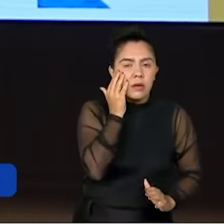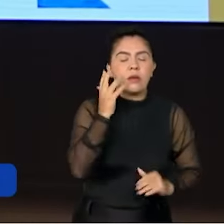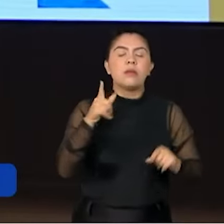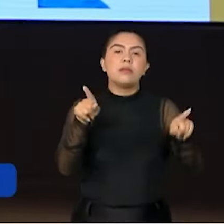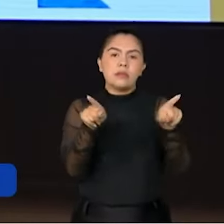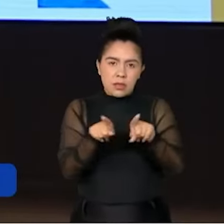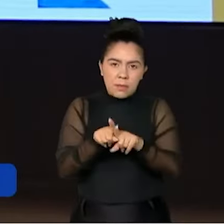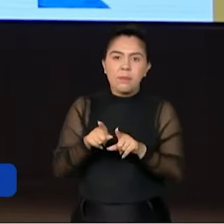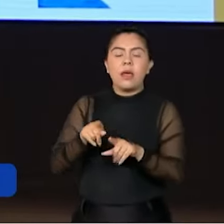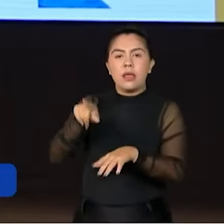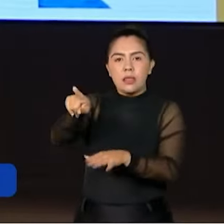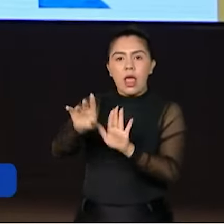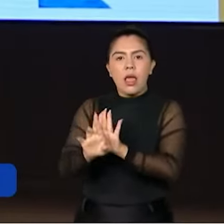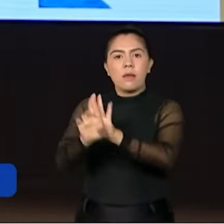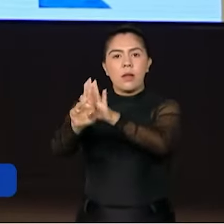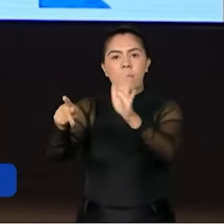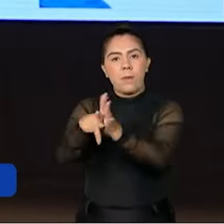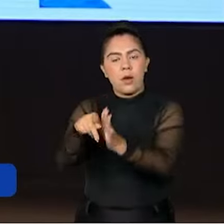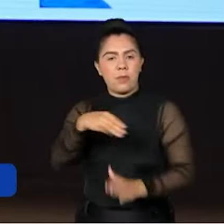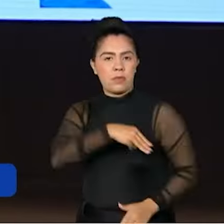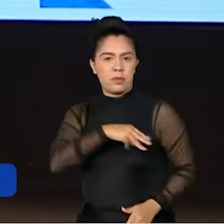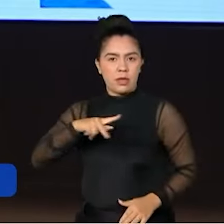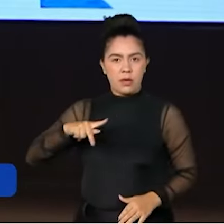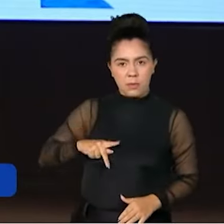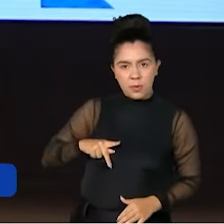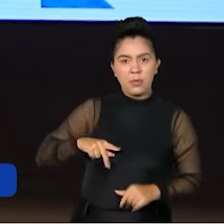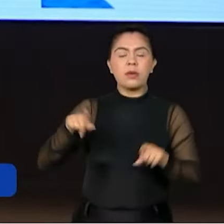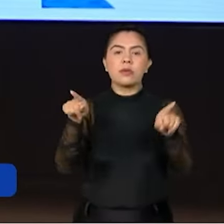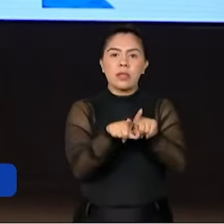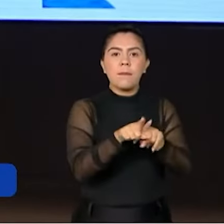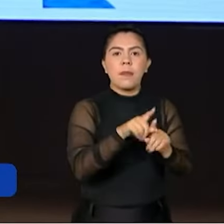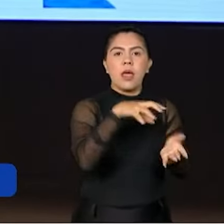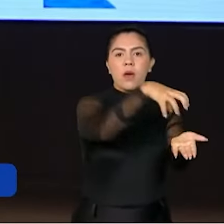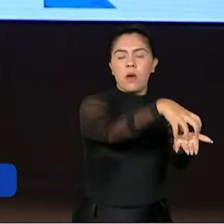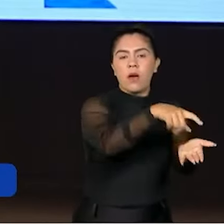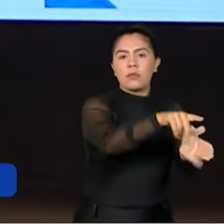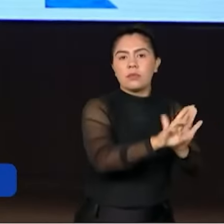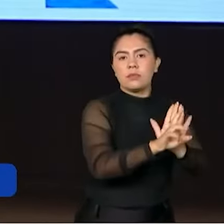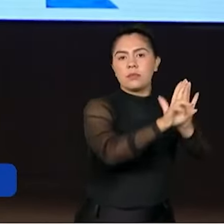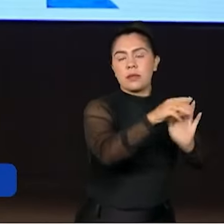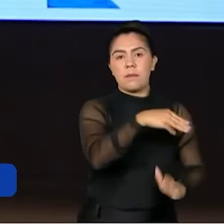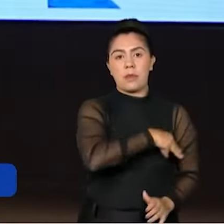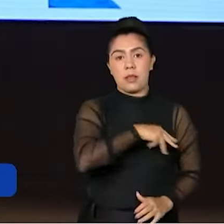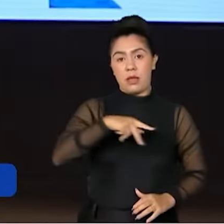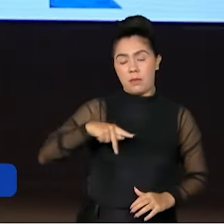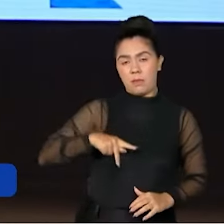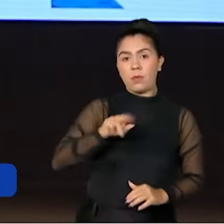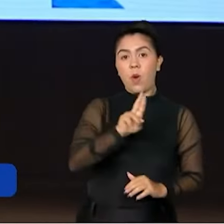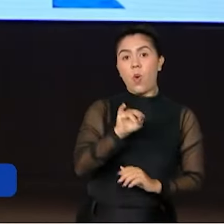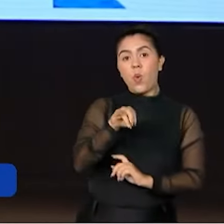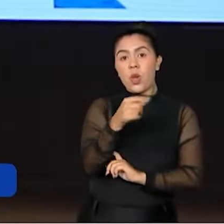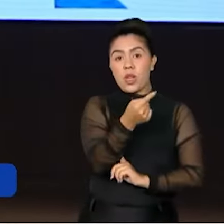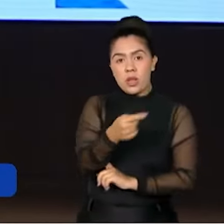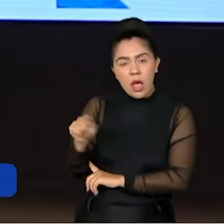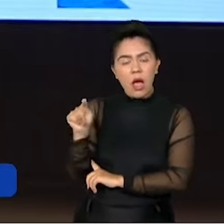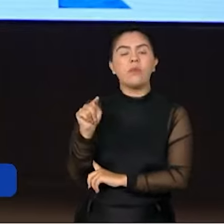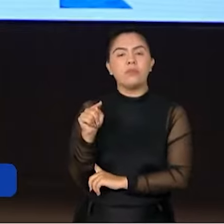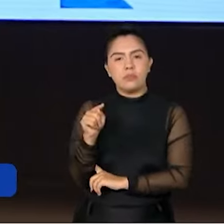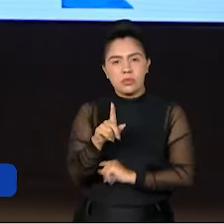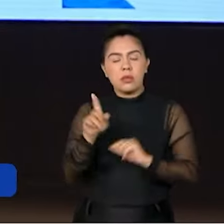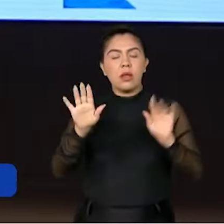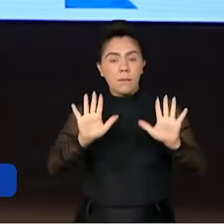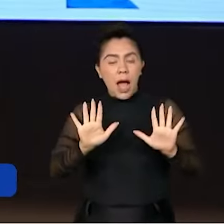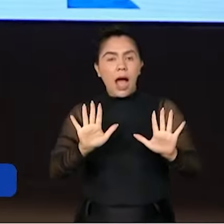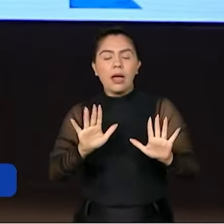Público Federal e o Tribunal de Contas da União, porque nós precisamos de medidas que sejam céleres, inclusive o governo